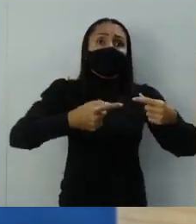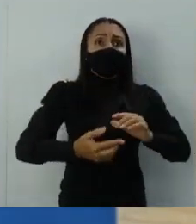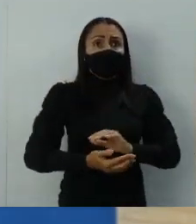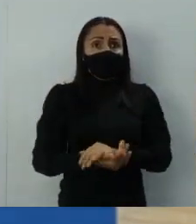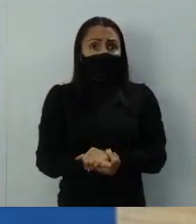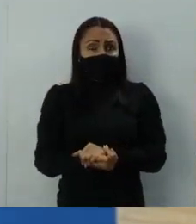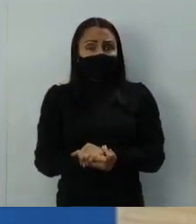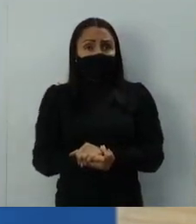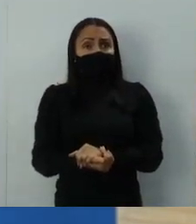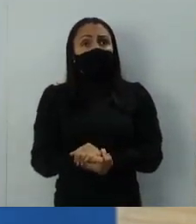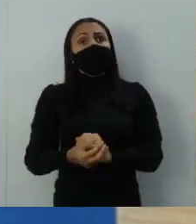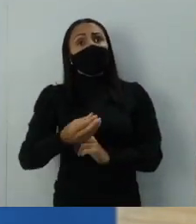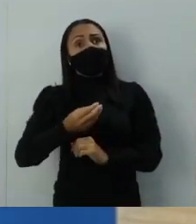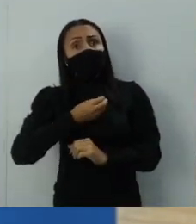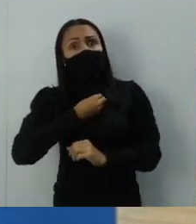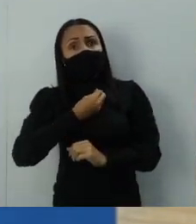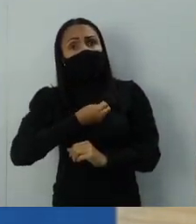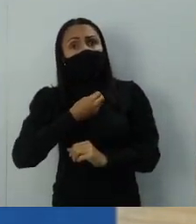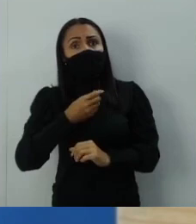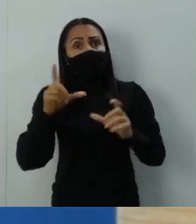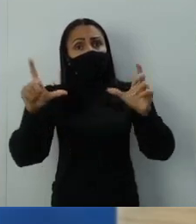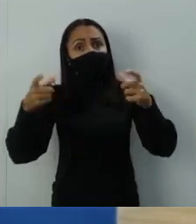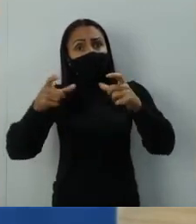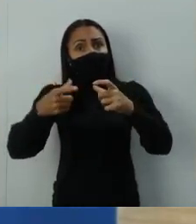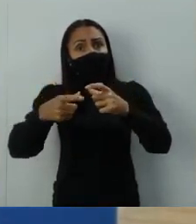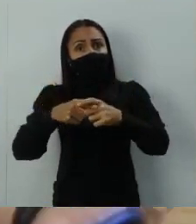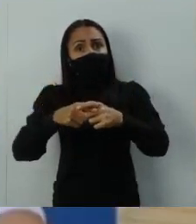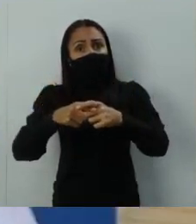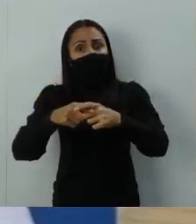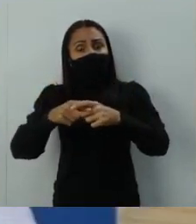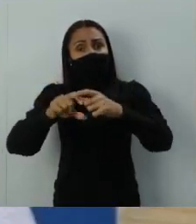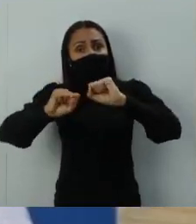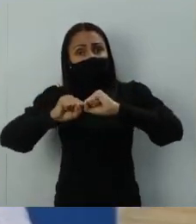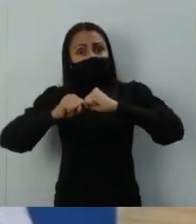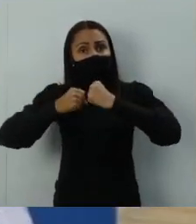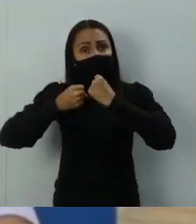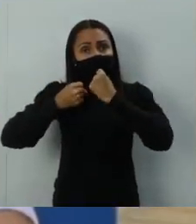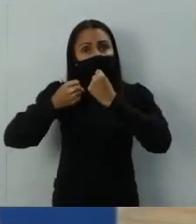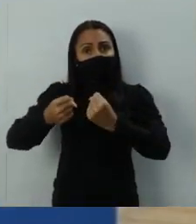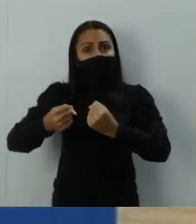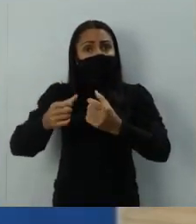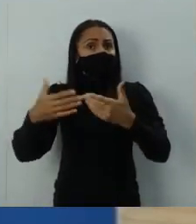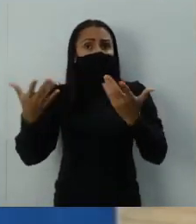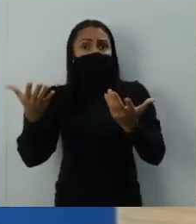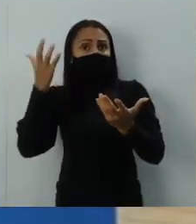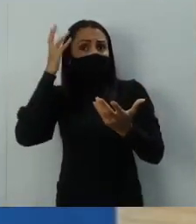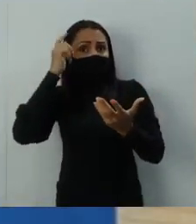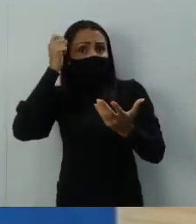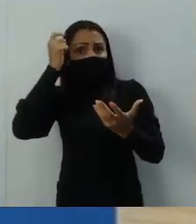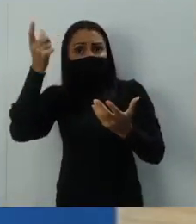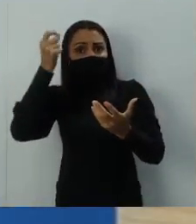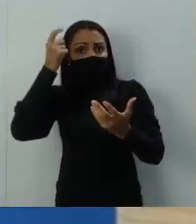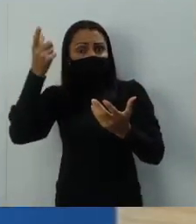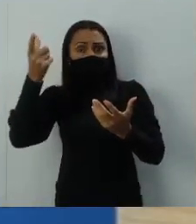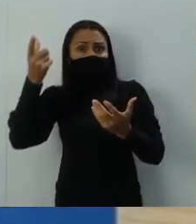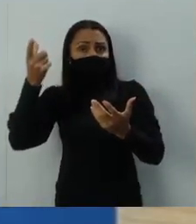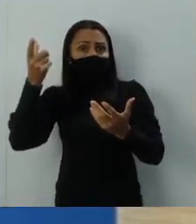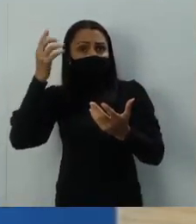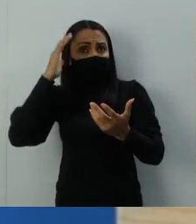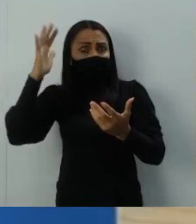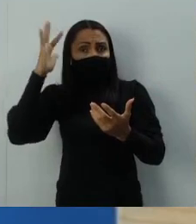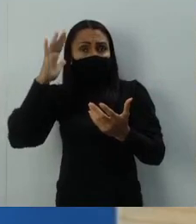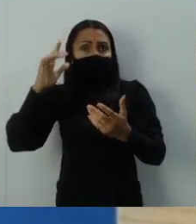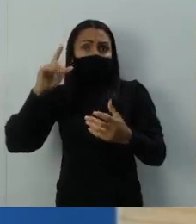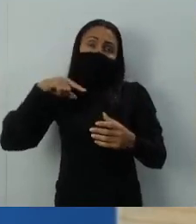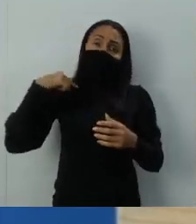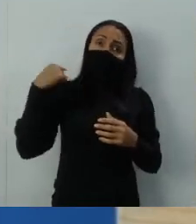uma minoria que defende alguma coisa, qual a ideologia dessa minoria? Então, todos nós, de certa maneira, temos